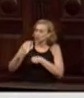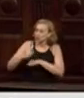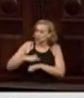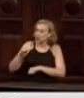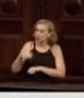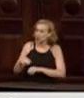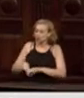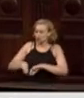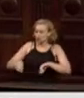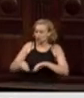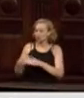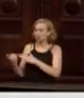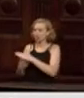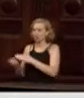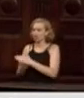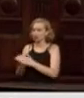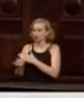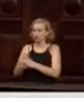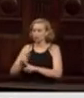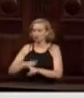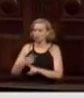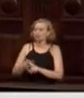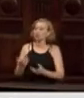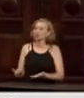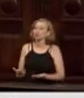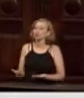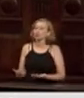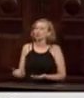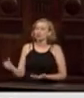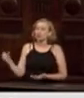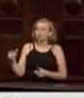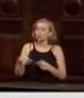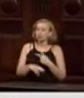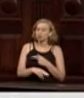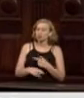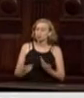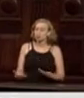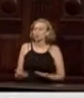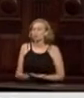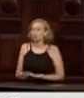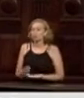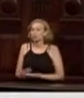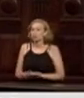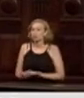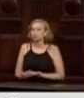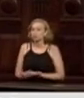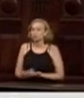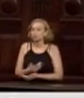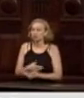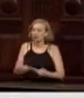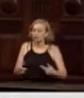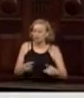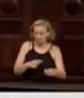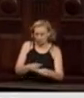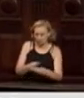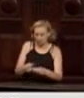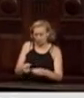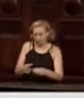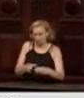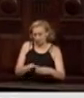empresas de ônibus? Será que afetou no monopólio que diversas regiões do Estado têm para